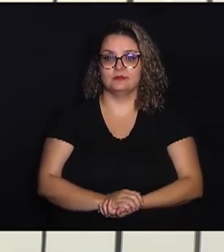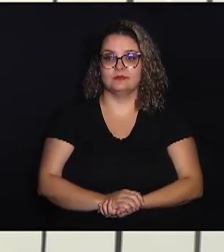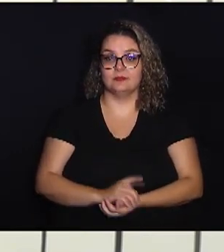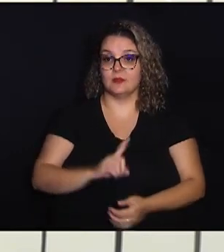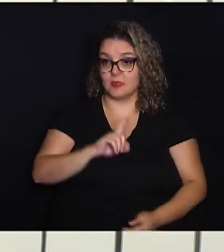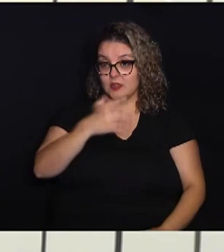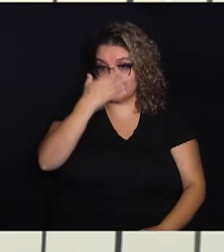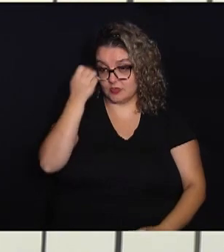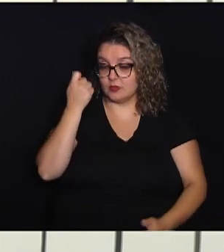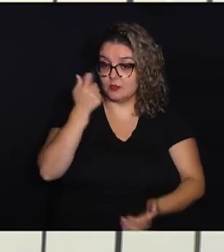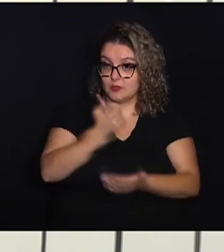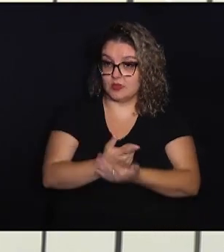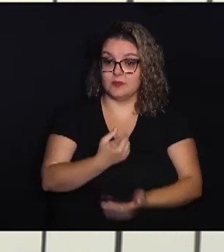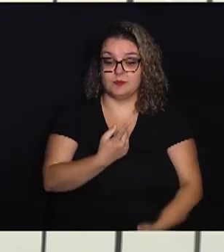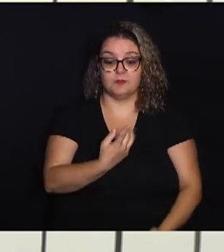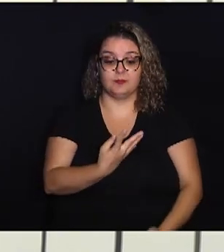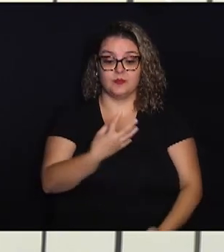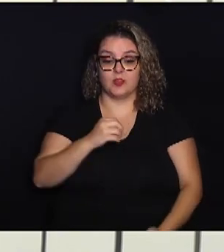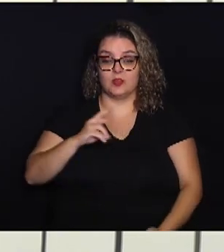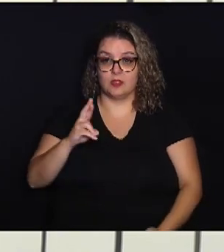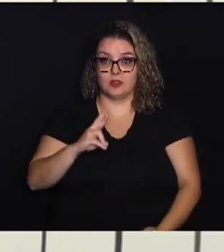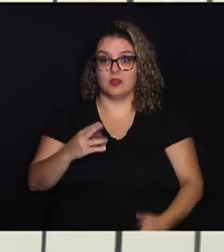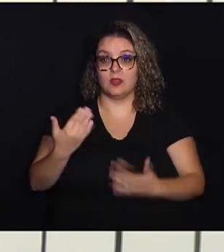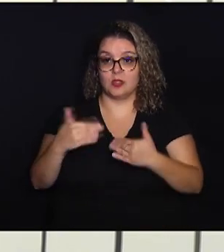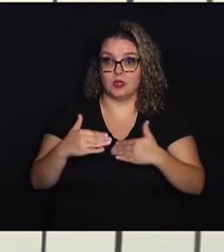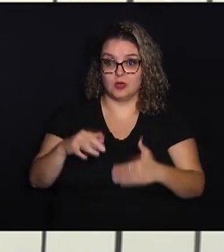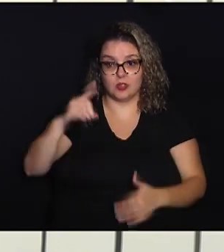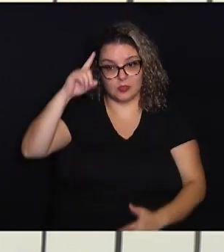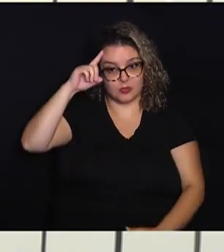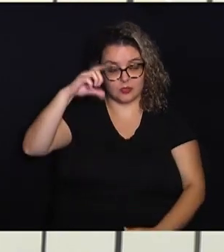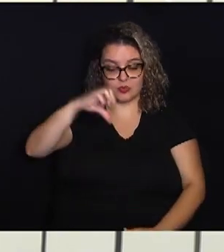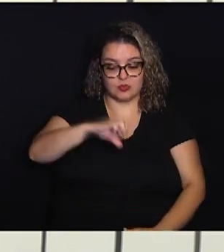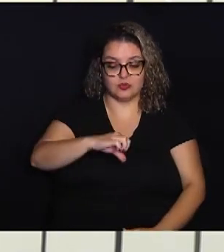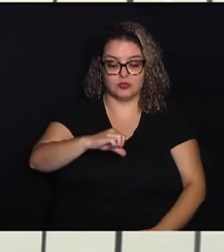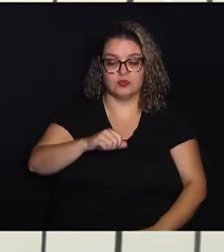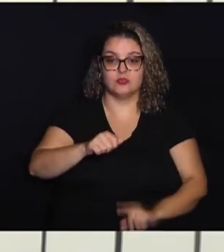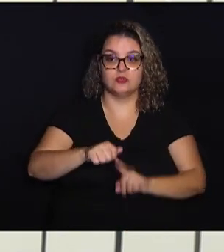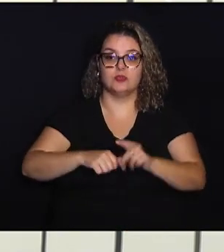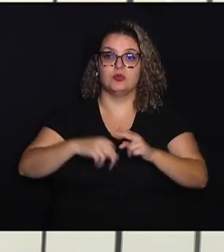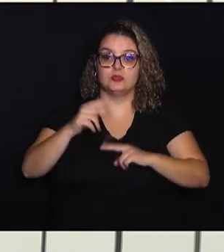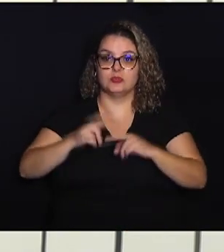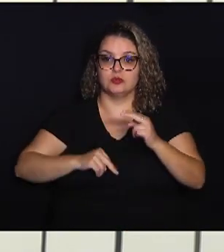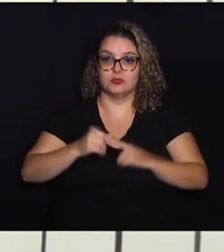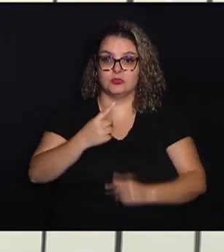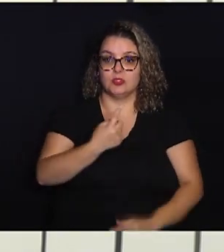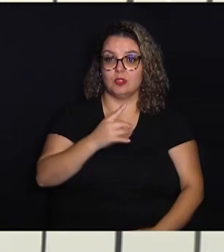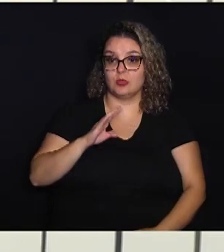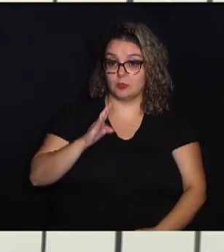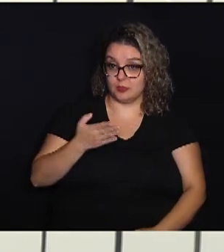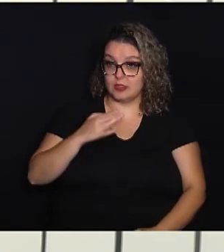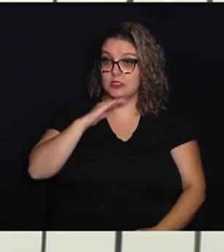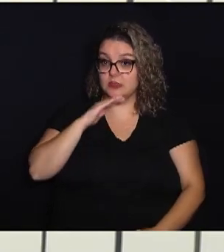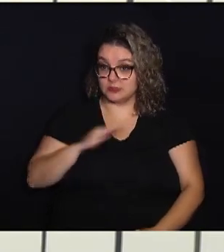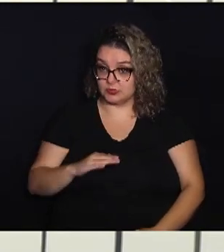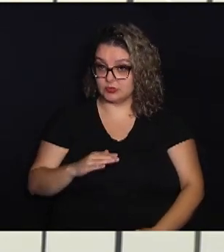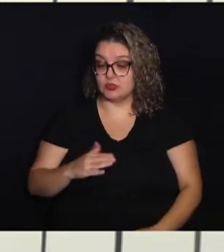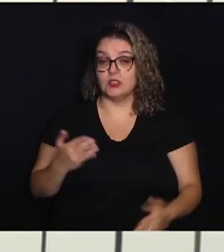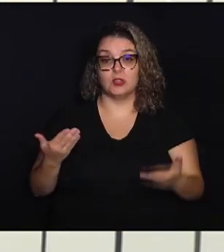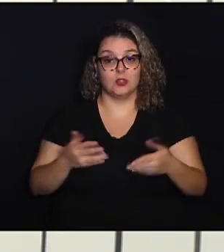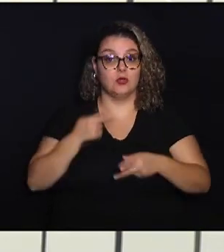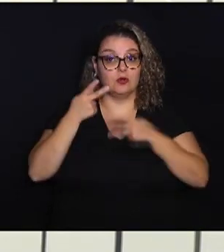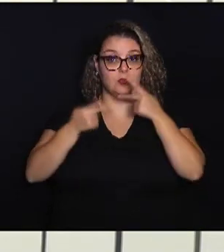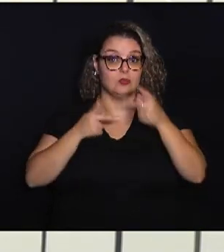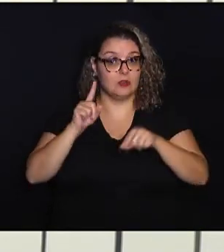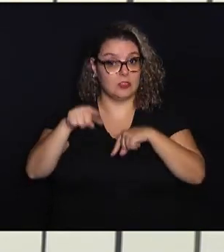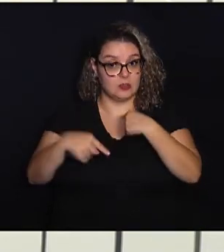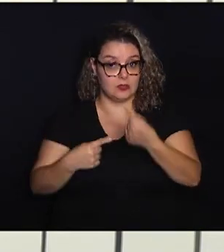fazer o pagamento dos R$40 e a prova vai ser no dia 9 de junho, à 1h30 da tarde. E agora a gente vai falar de